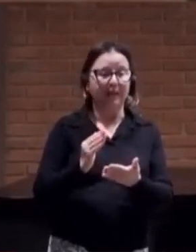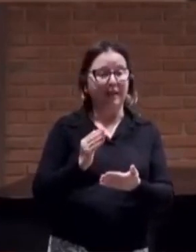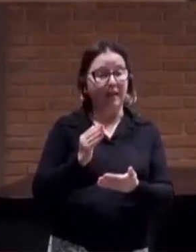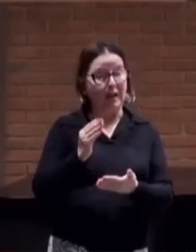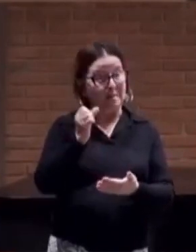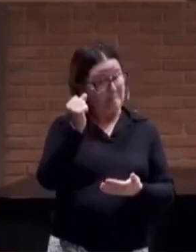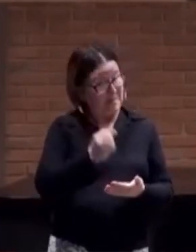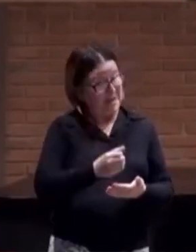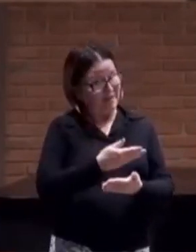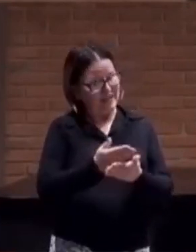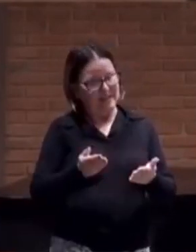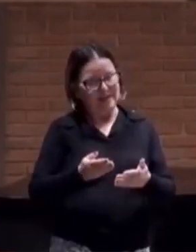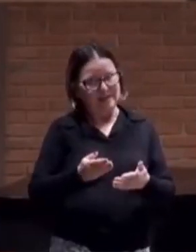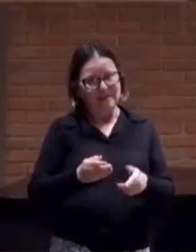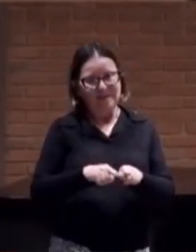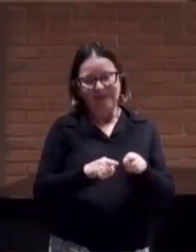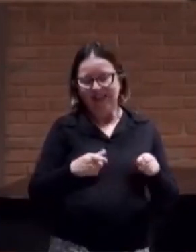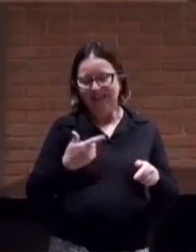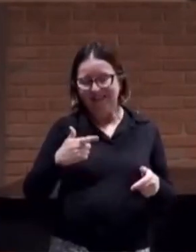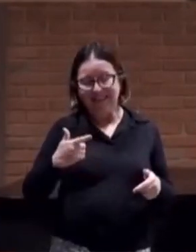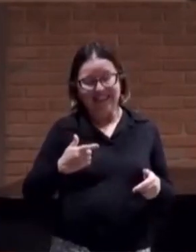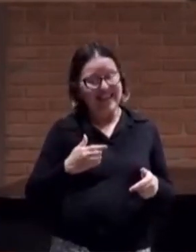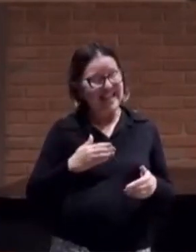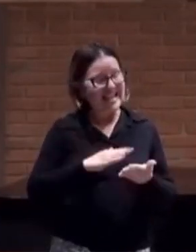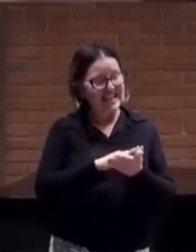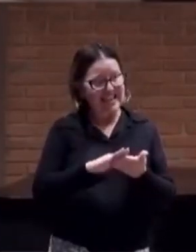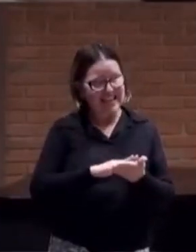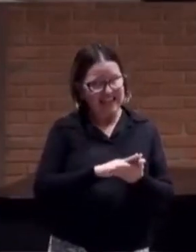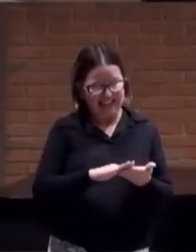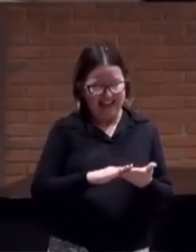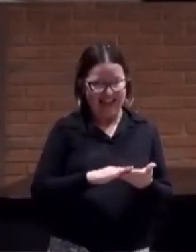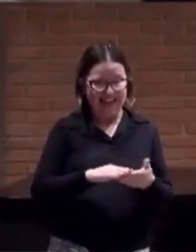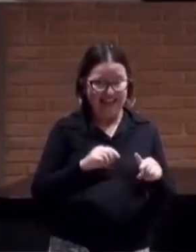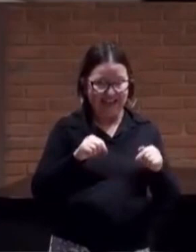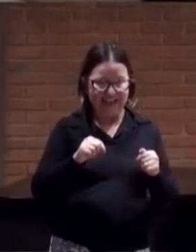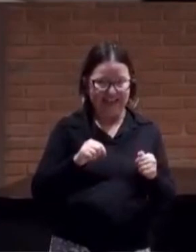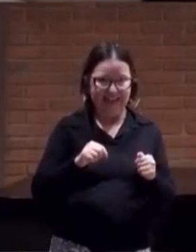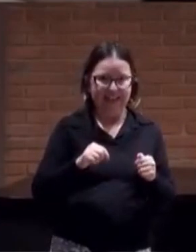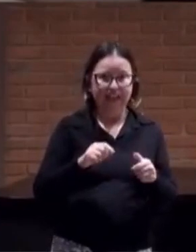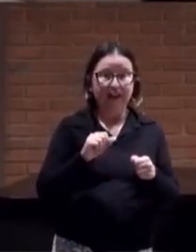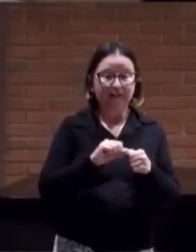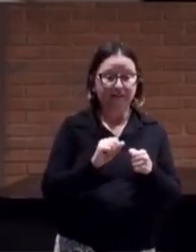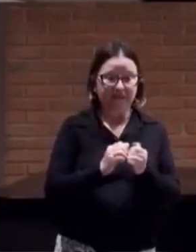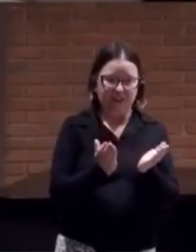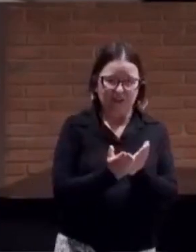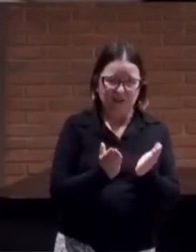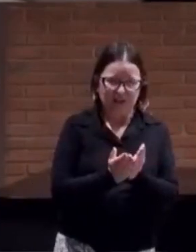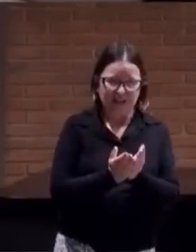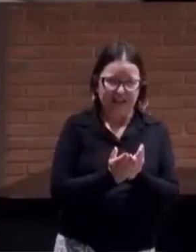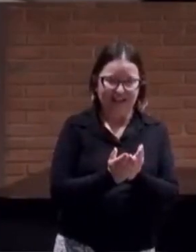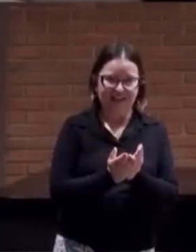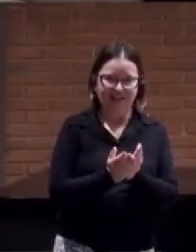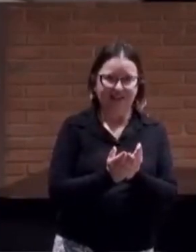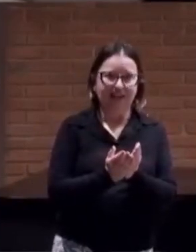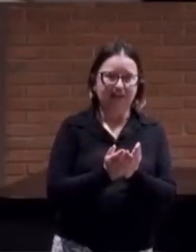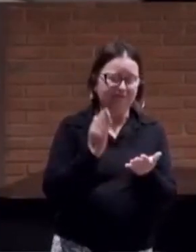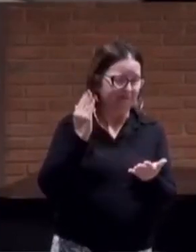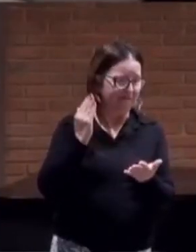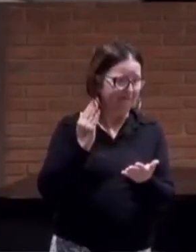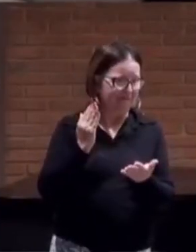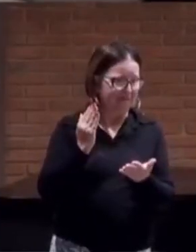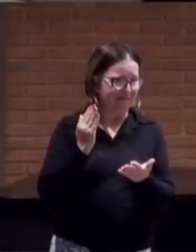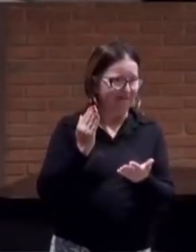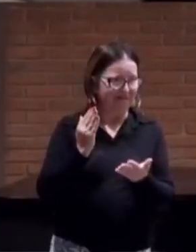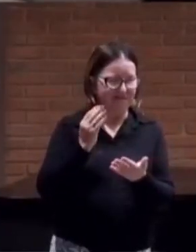neste mundo que faz um crente em Jesus Cristo desistir do seu testemunho. Não tem.